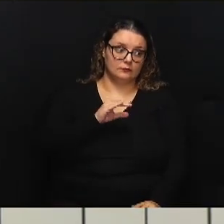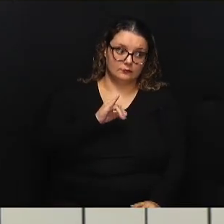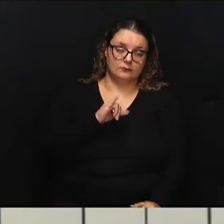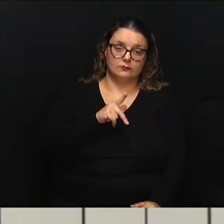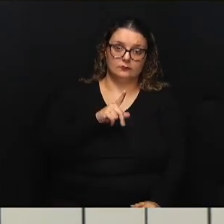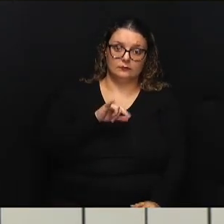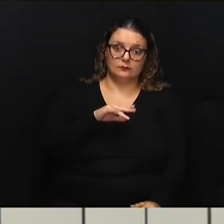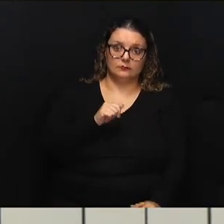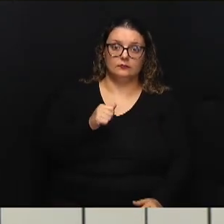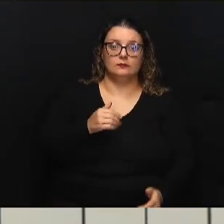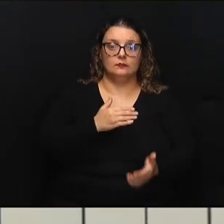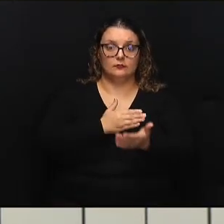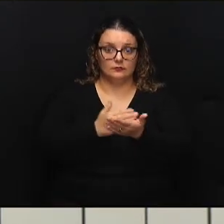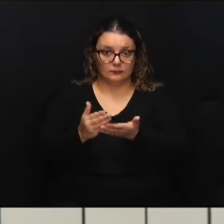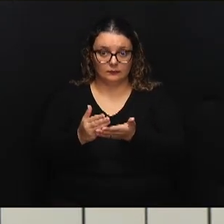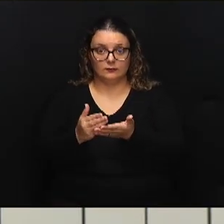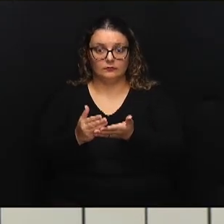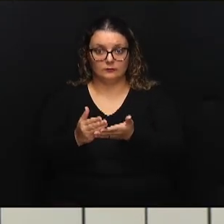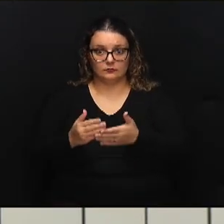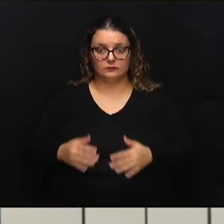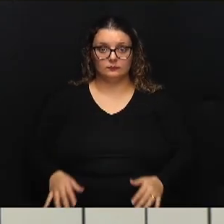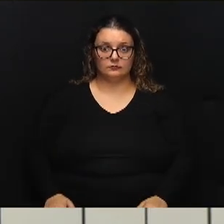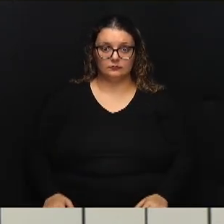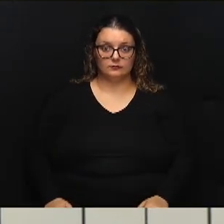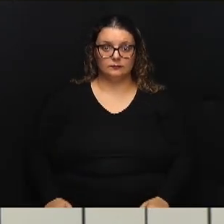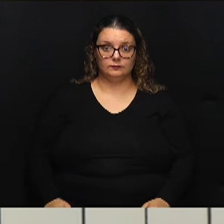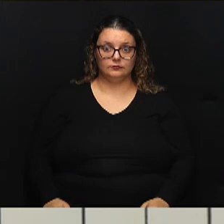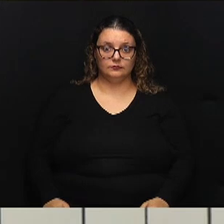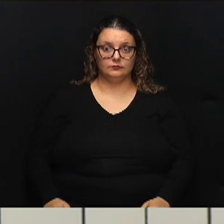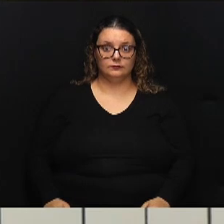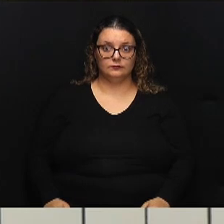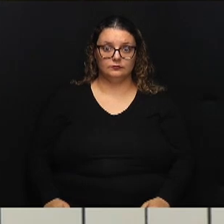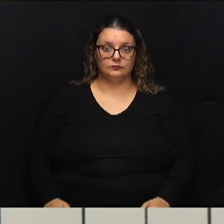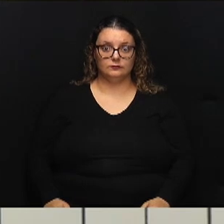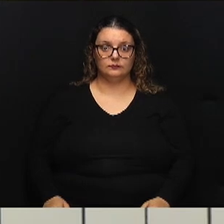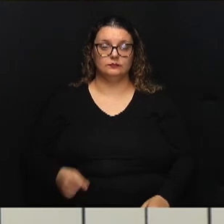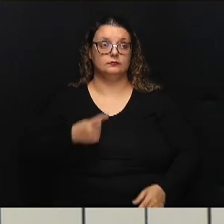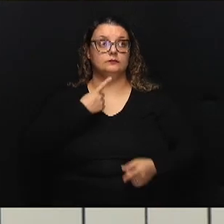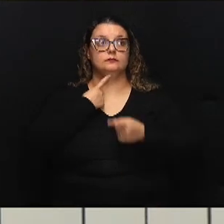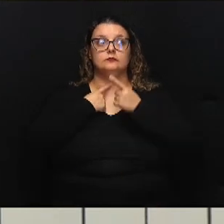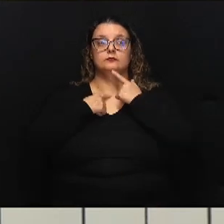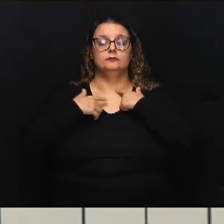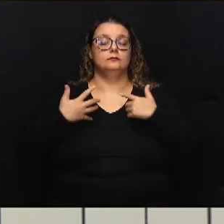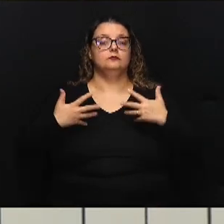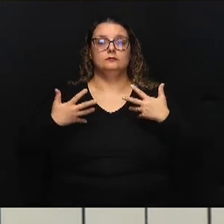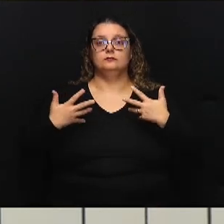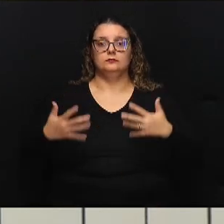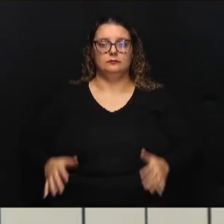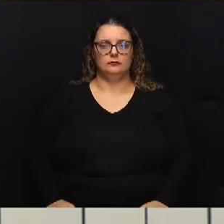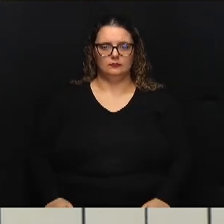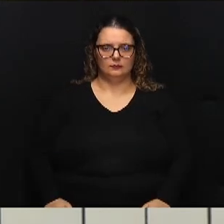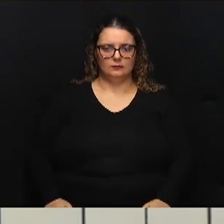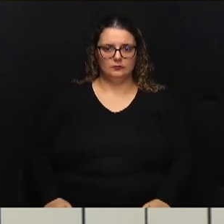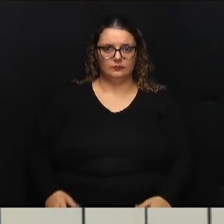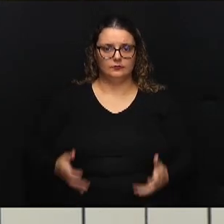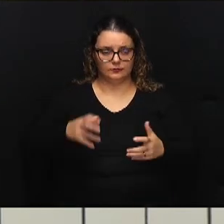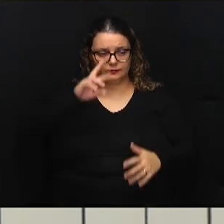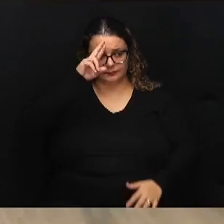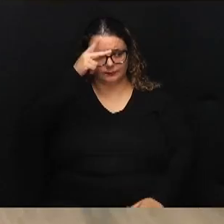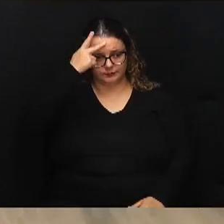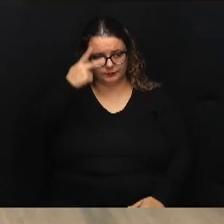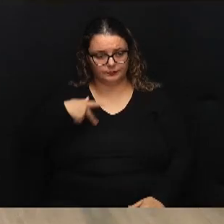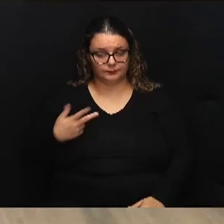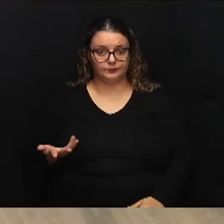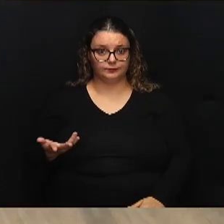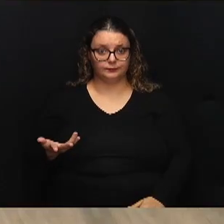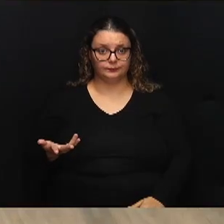as pessoas vão naquela ânsia de se tornar o patrão.